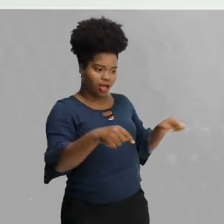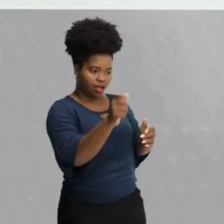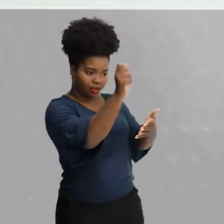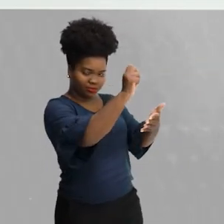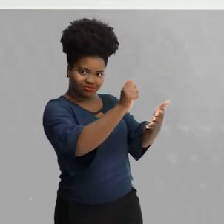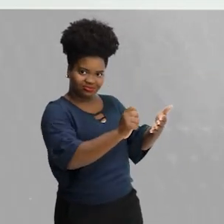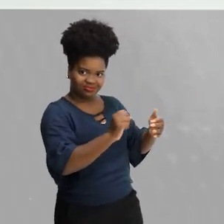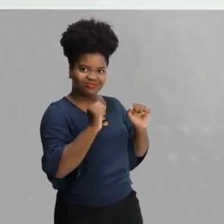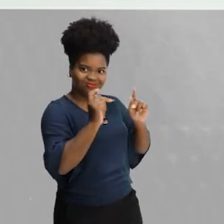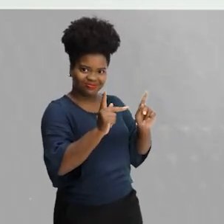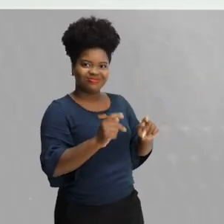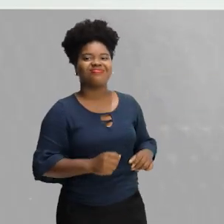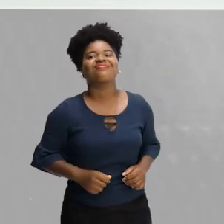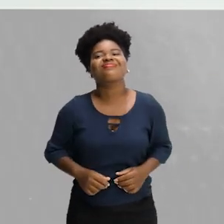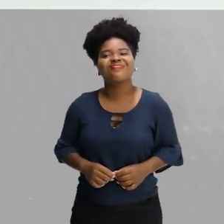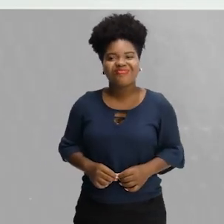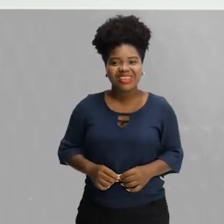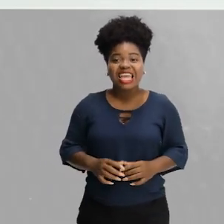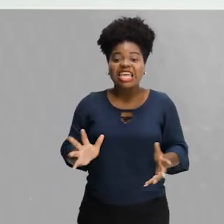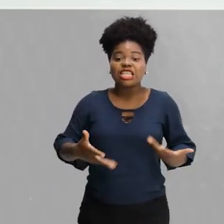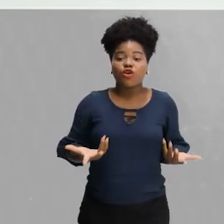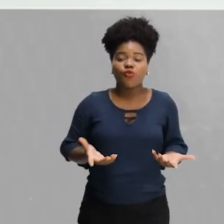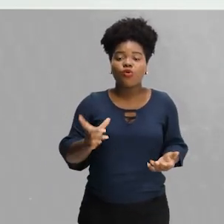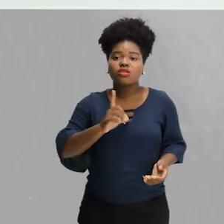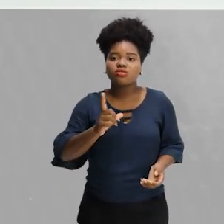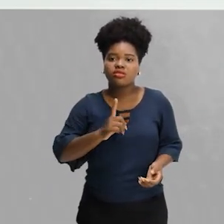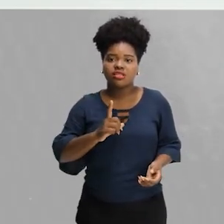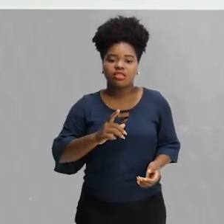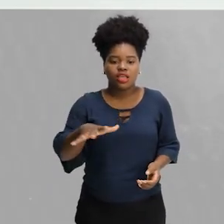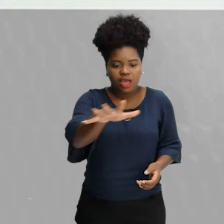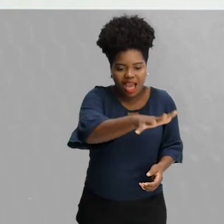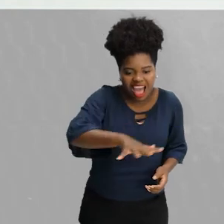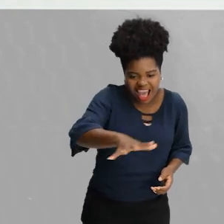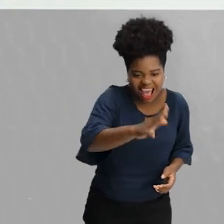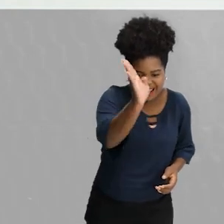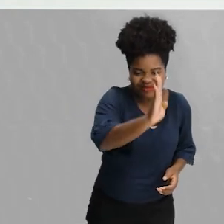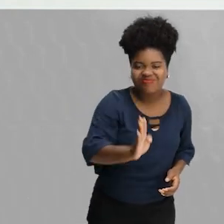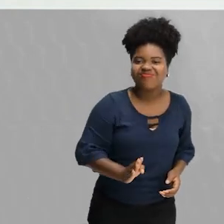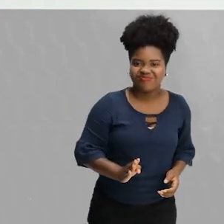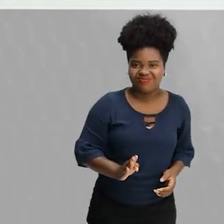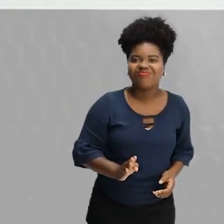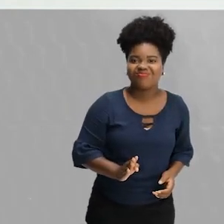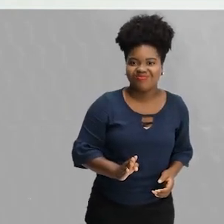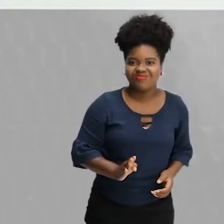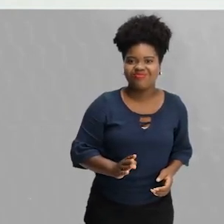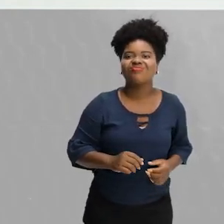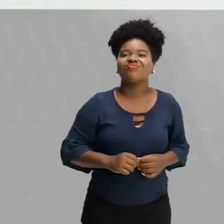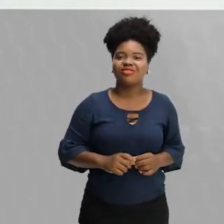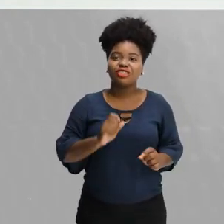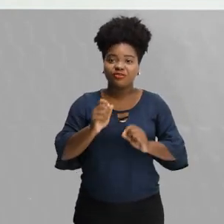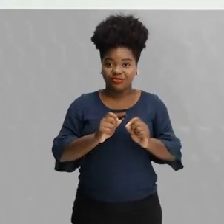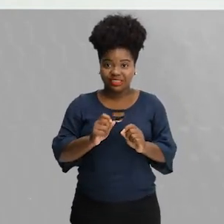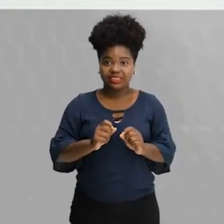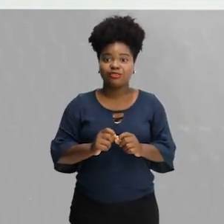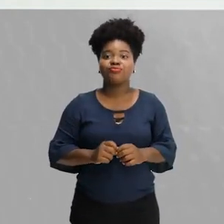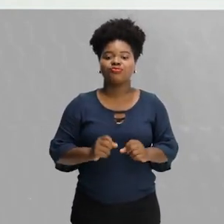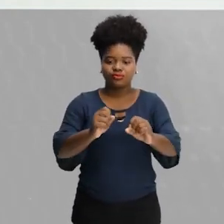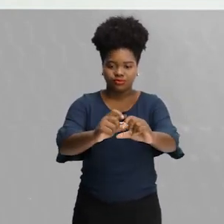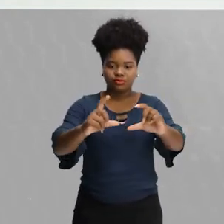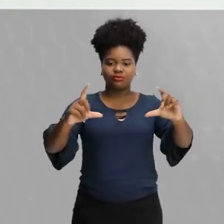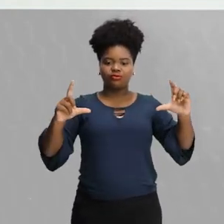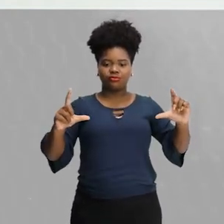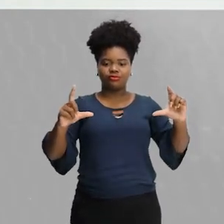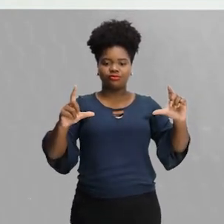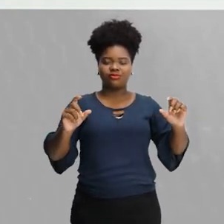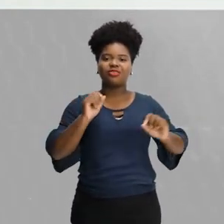só, quando eu falo do território brasileiro, a primeira coisa que vocês têm que automaticamente fazer, dá um zoom aqui para mim, ó, é